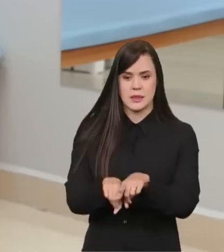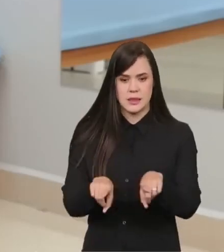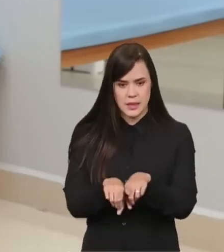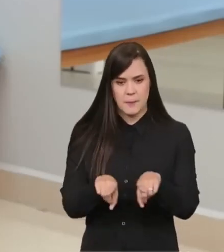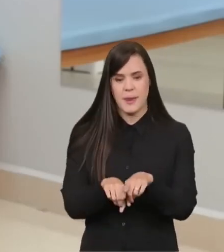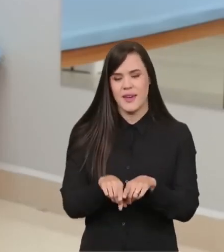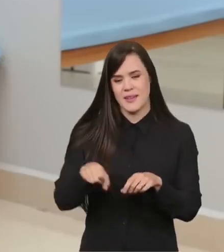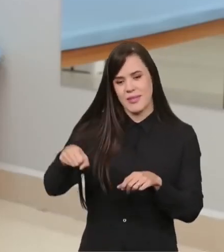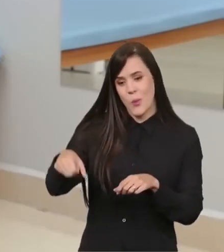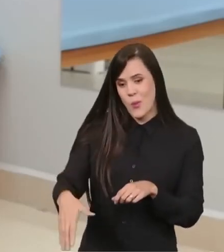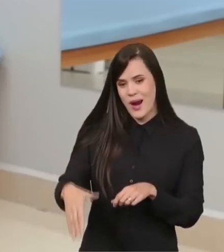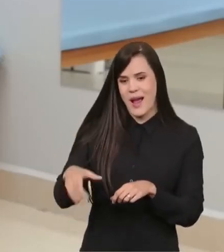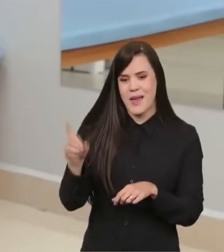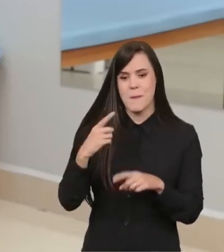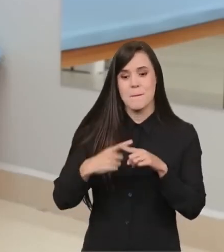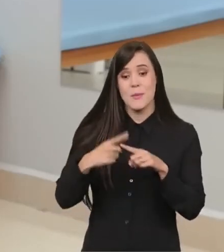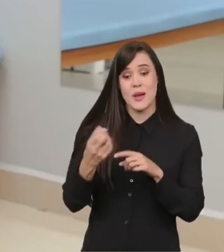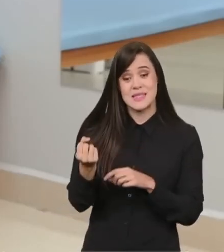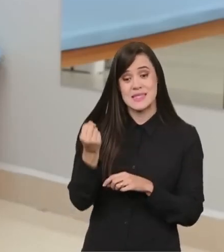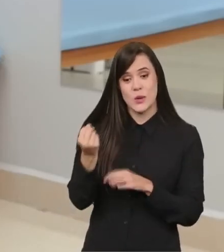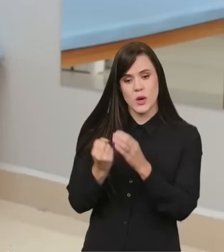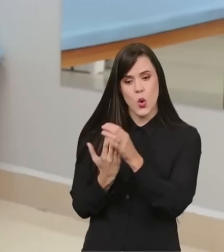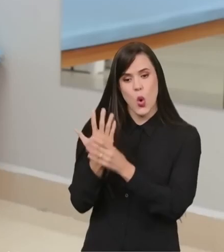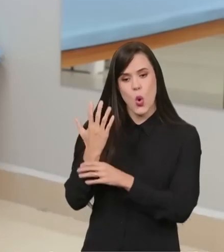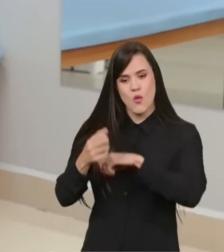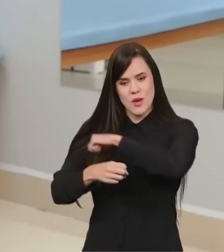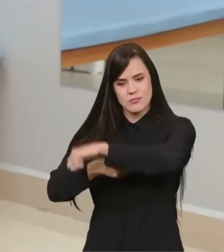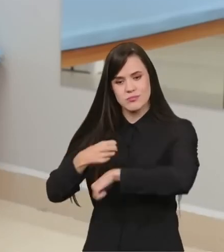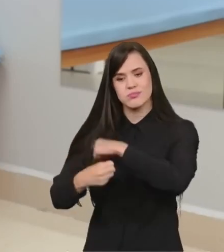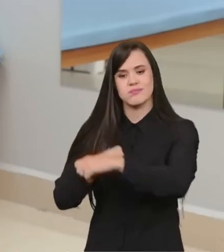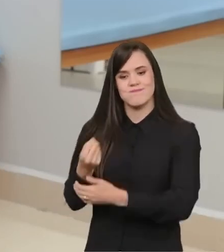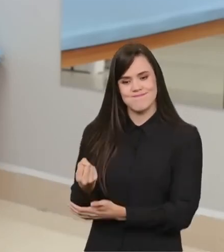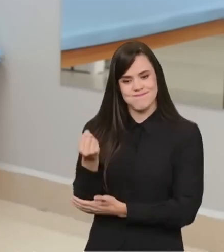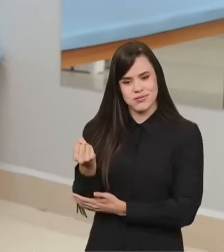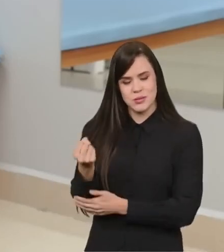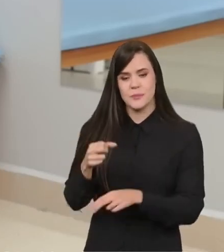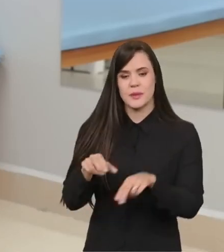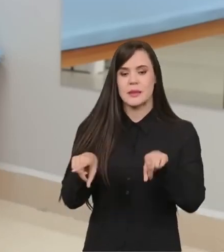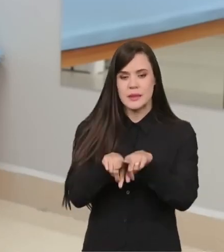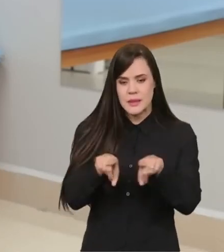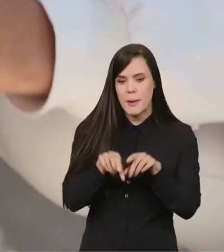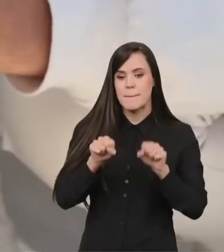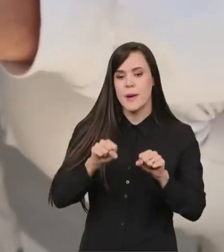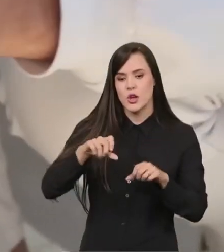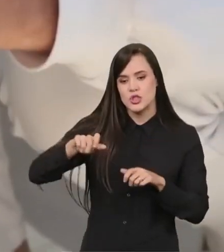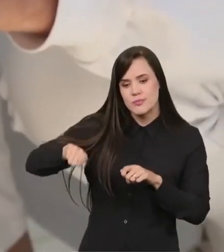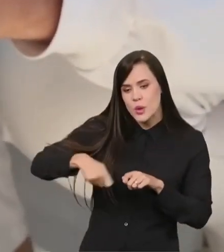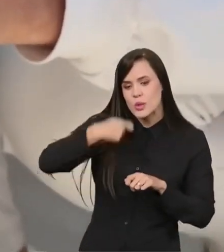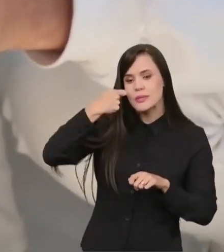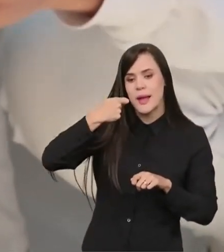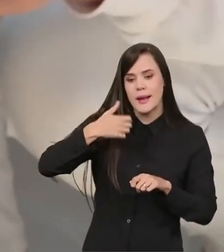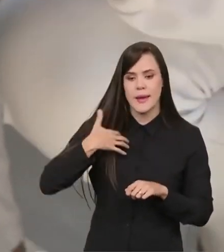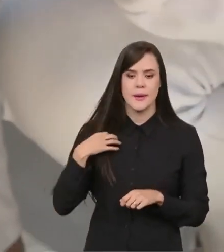halter não cai porque eu estou segurando com a luva, mas ela também é utilizada para segurar um talher.